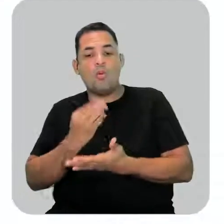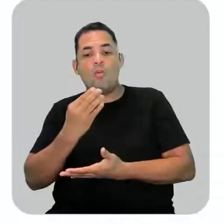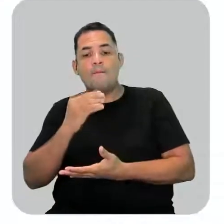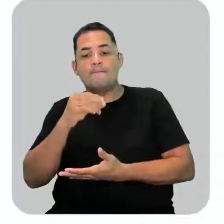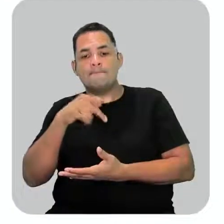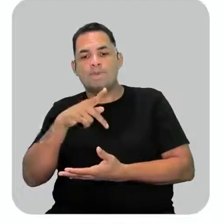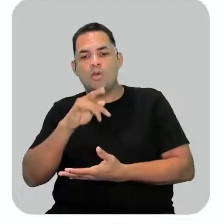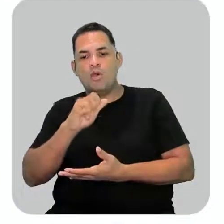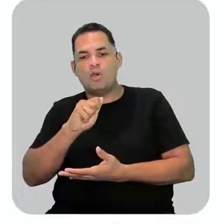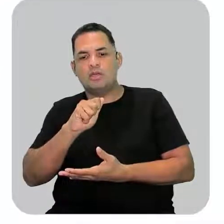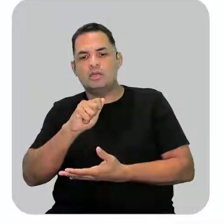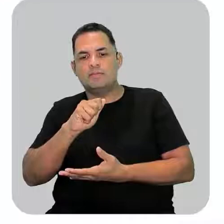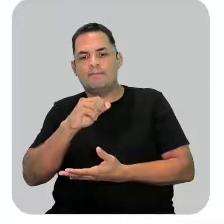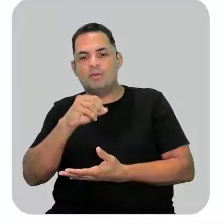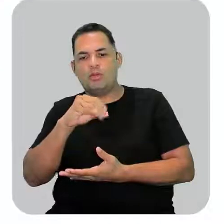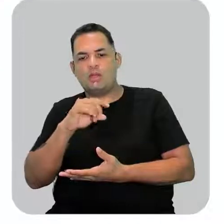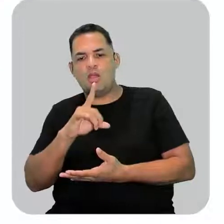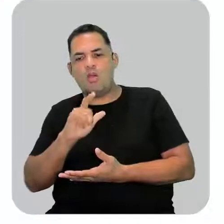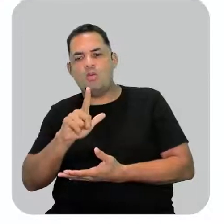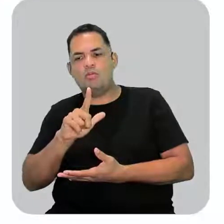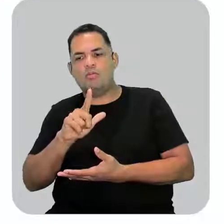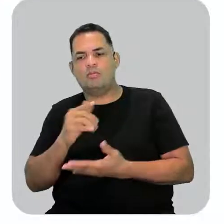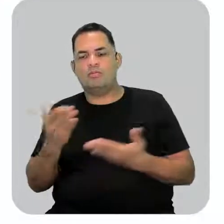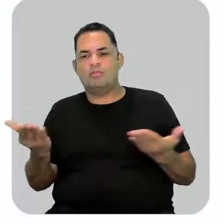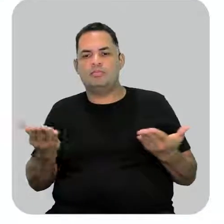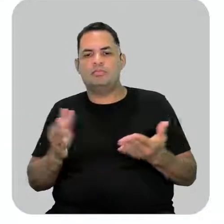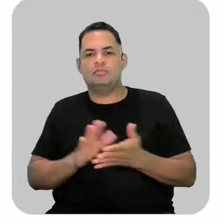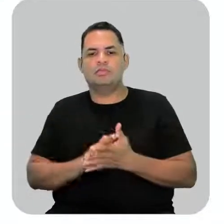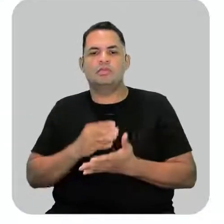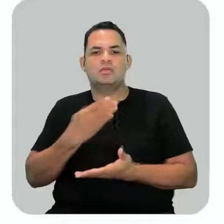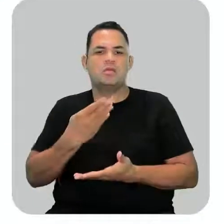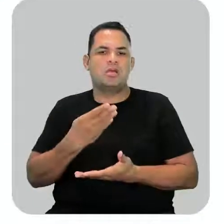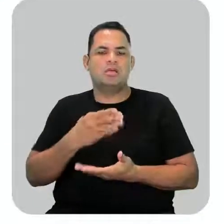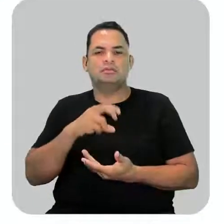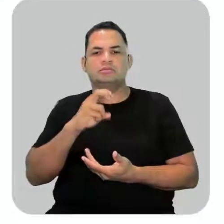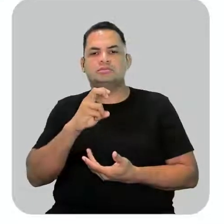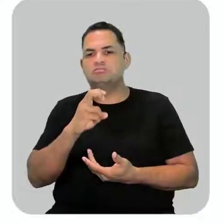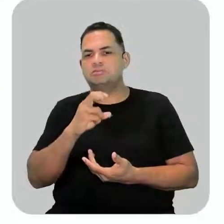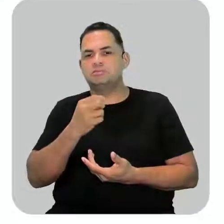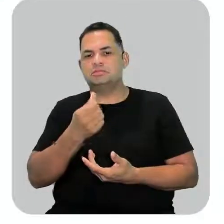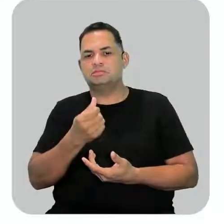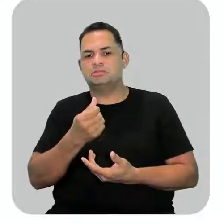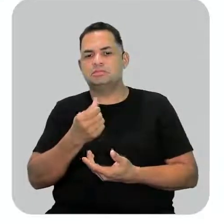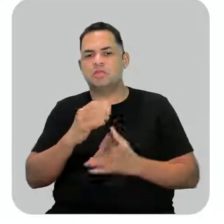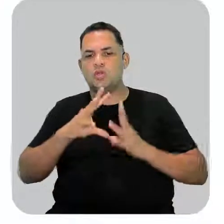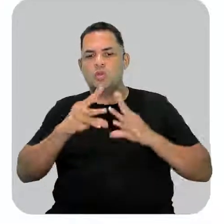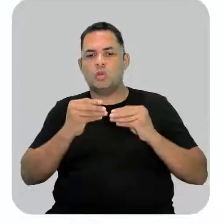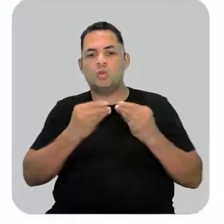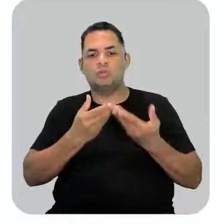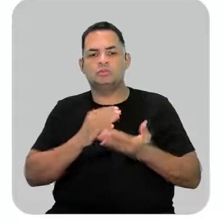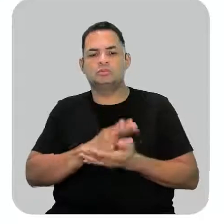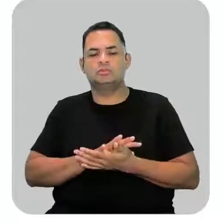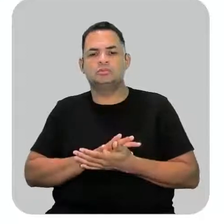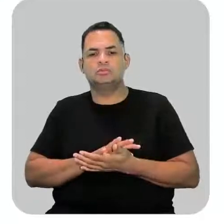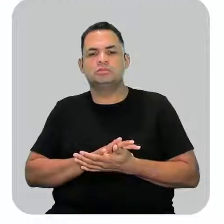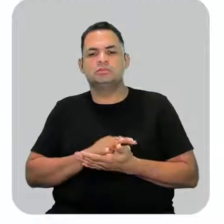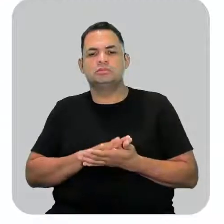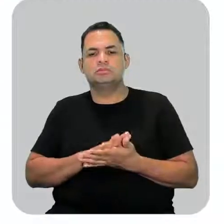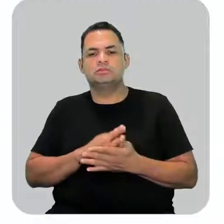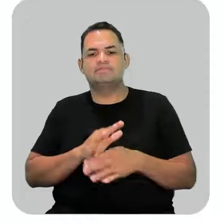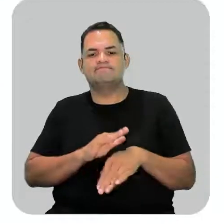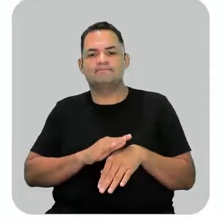precisar classificar de 4 para cima, tipo 4, 5, 6, não. Todas que